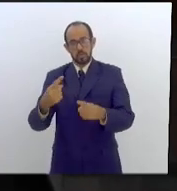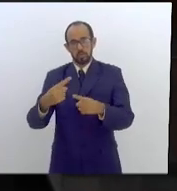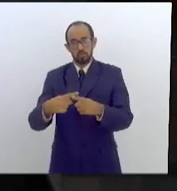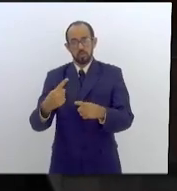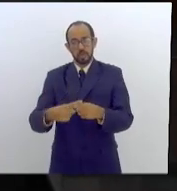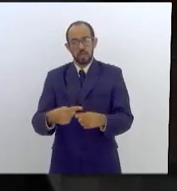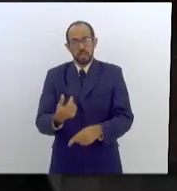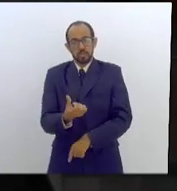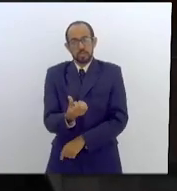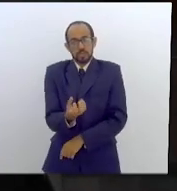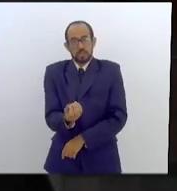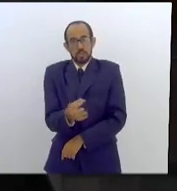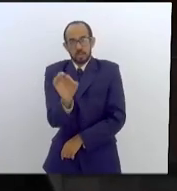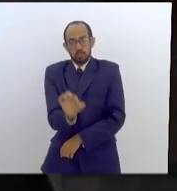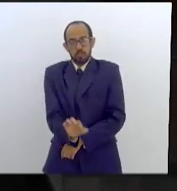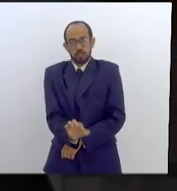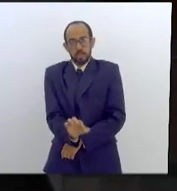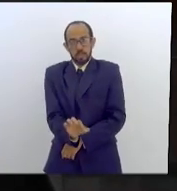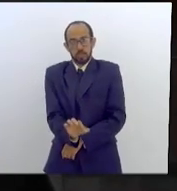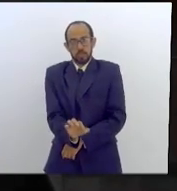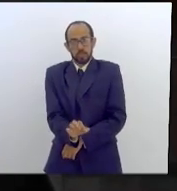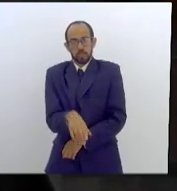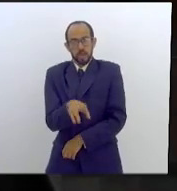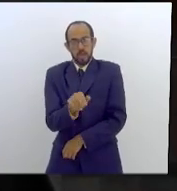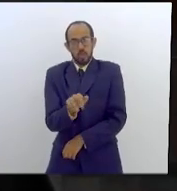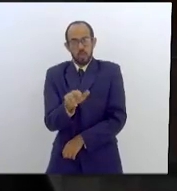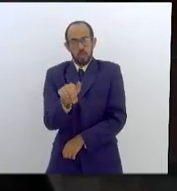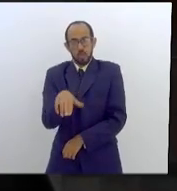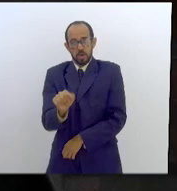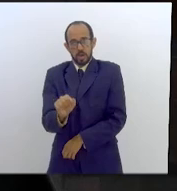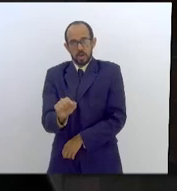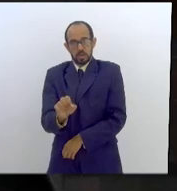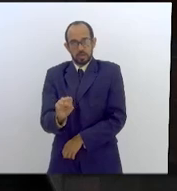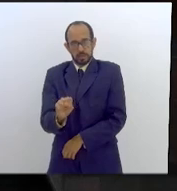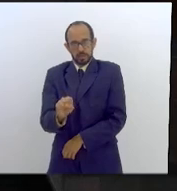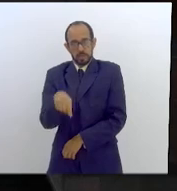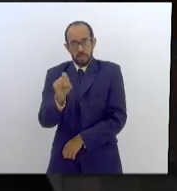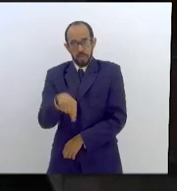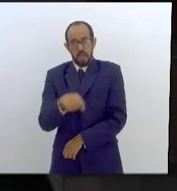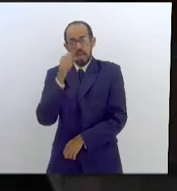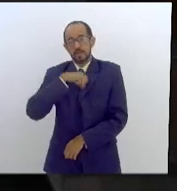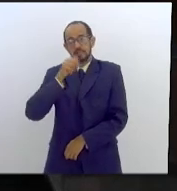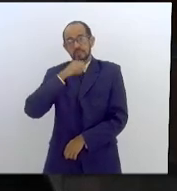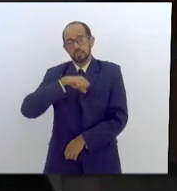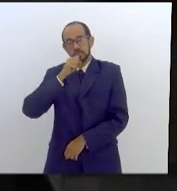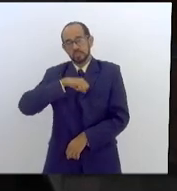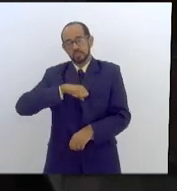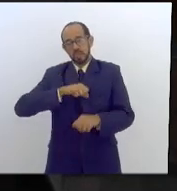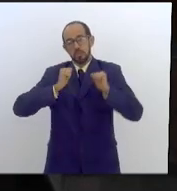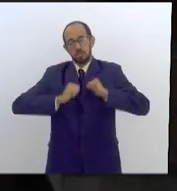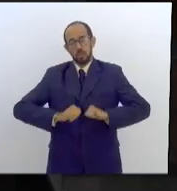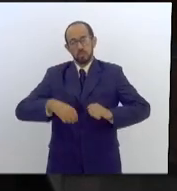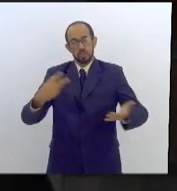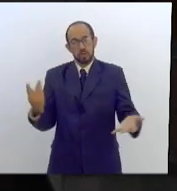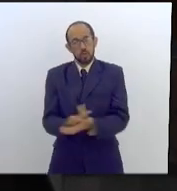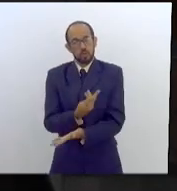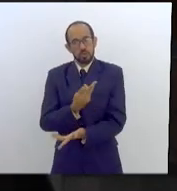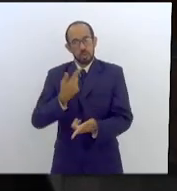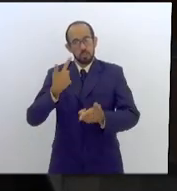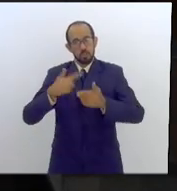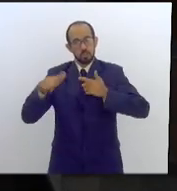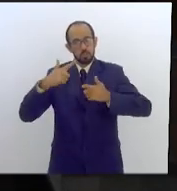60% das urnas era o antigas e poderiam trazer problemas